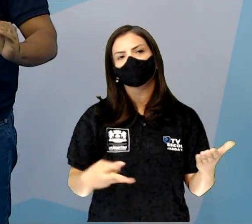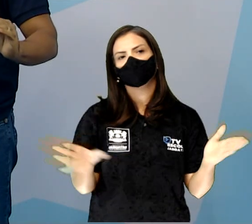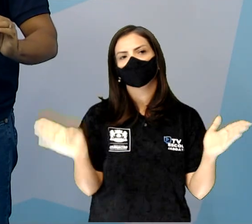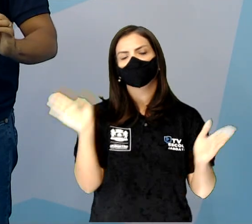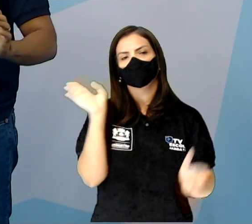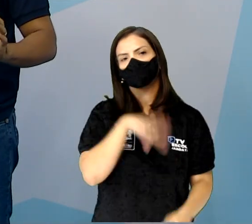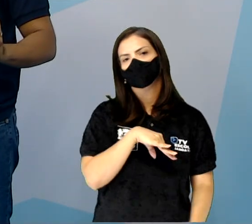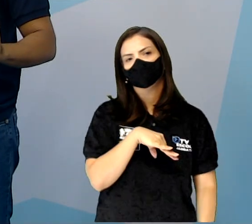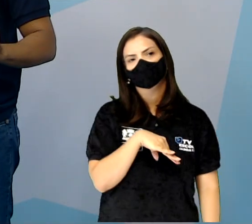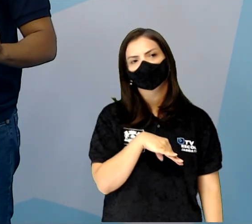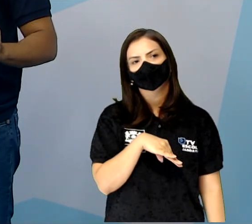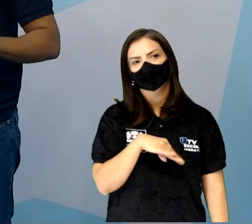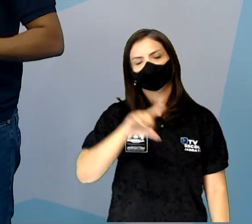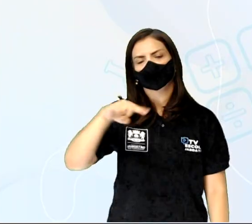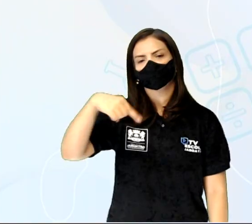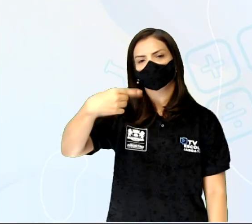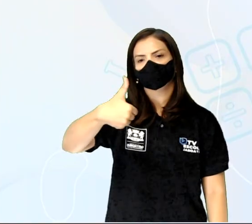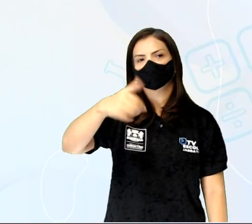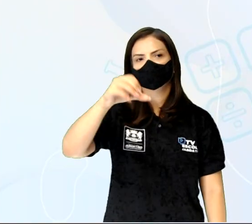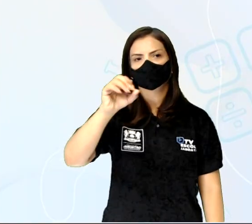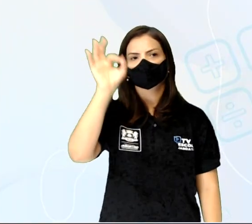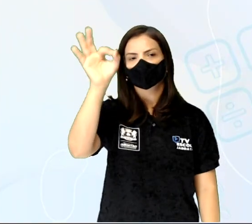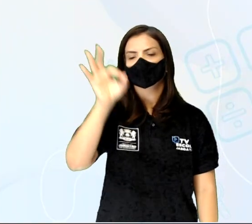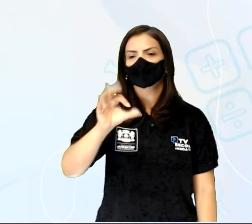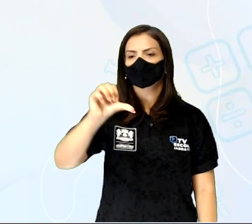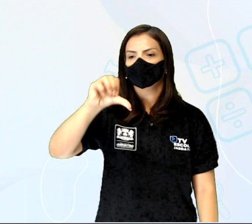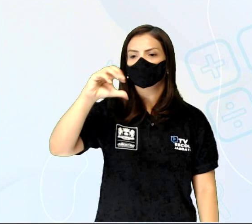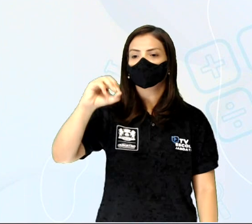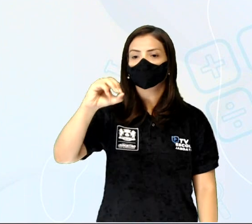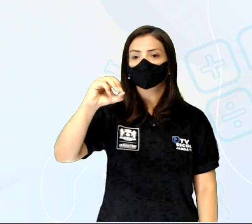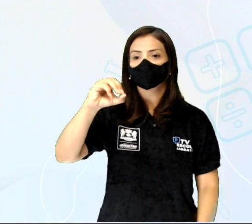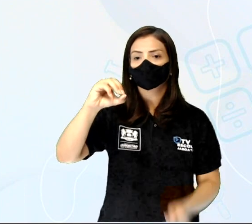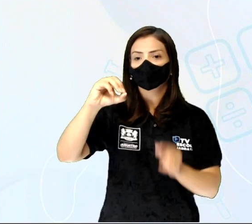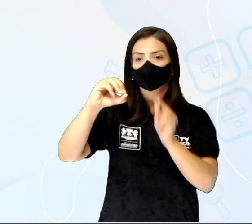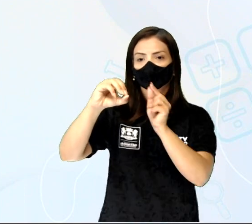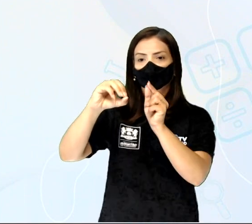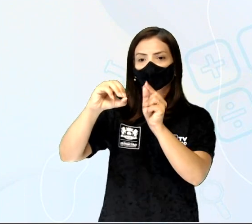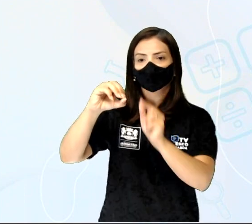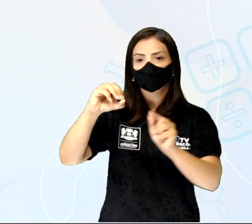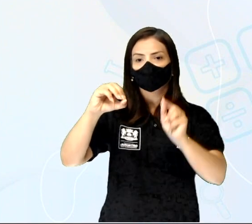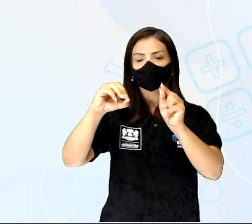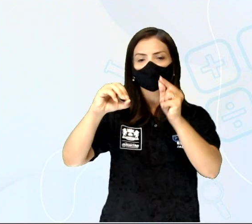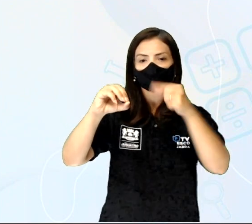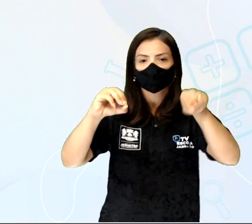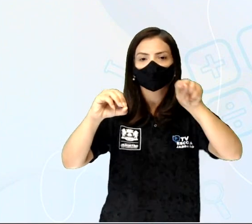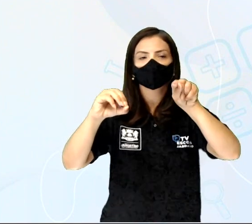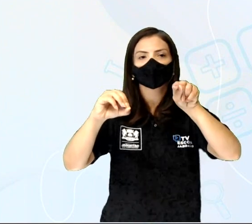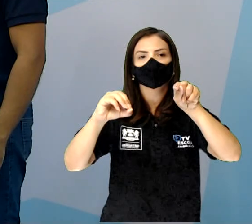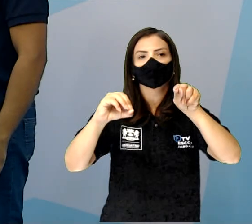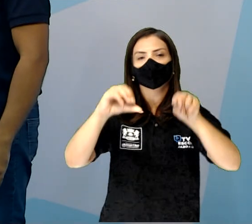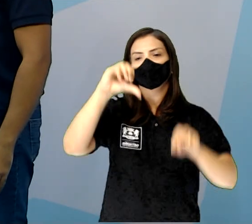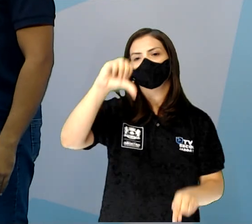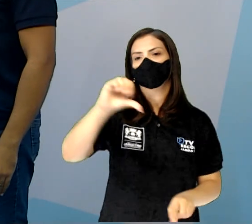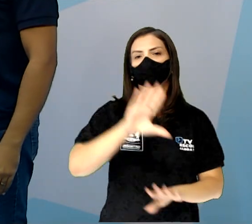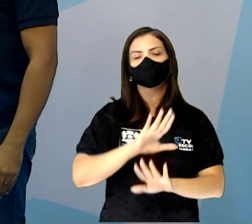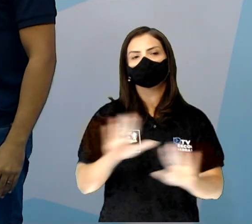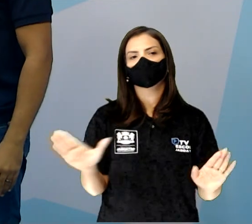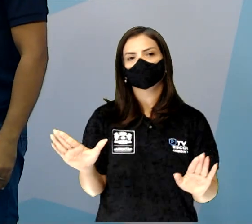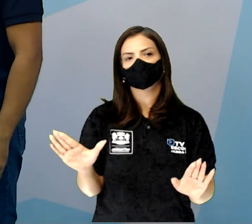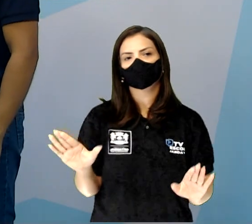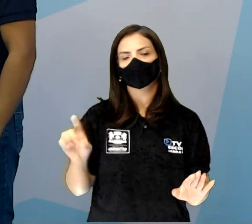Acabou. Próxima, 10% de 90. Uma casa para a esquerda, 9. Acabou.